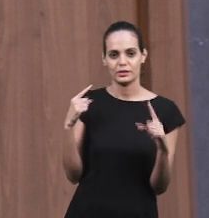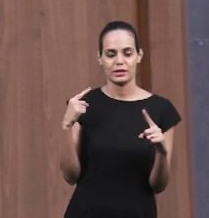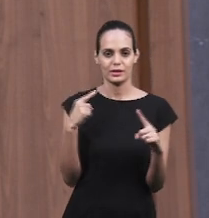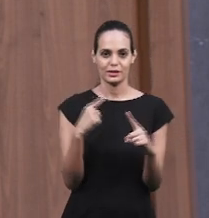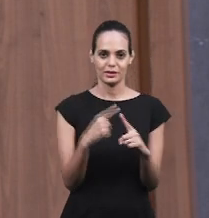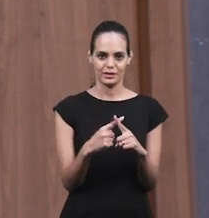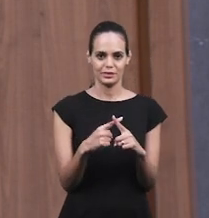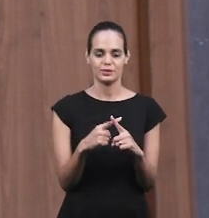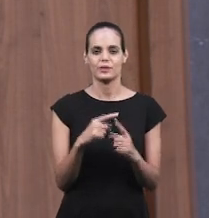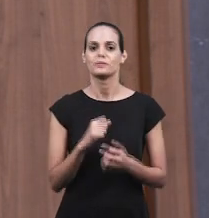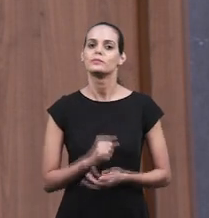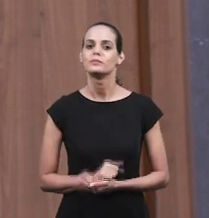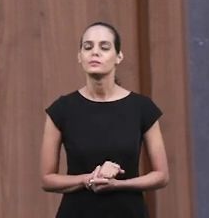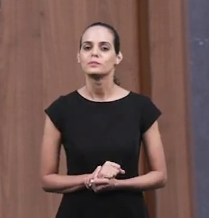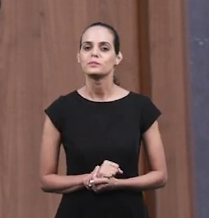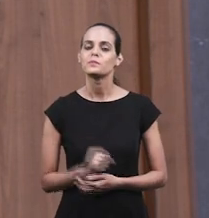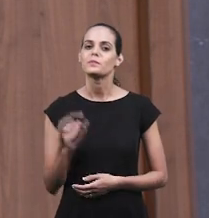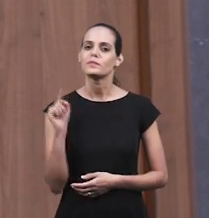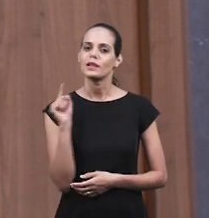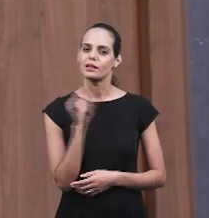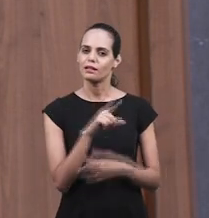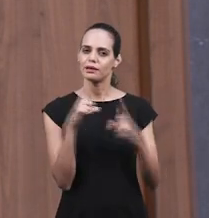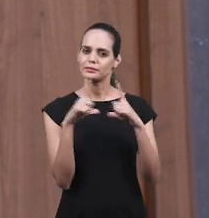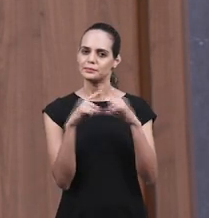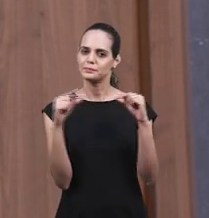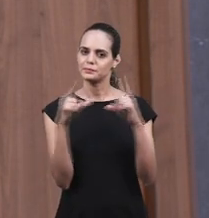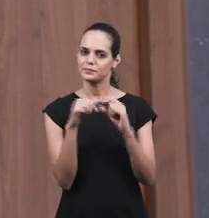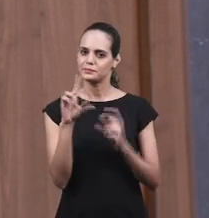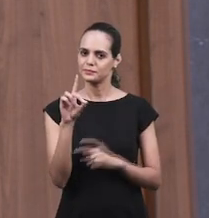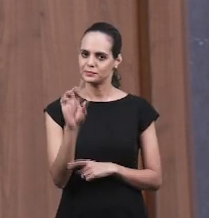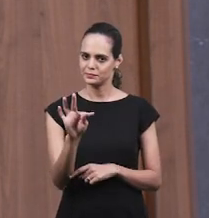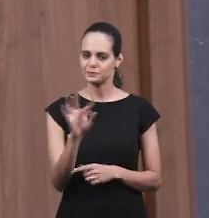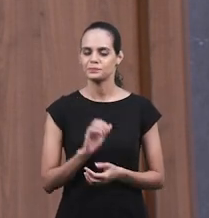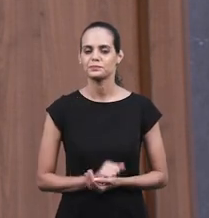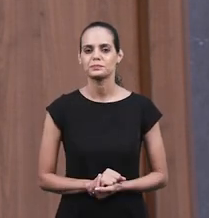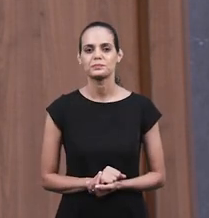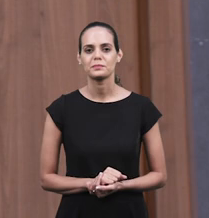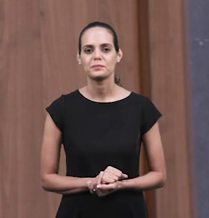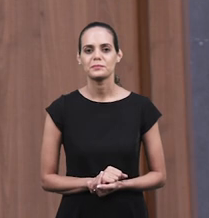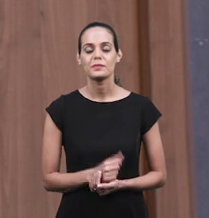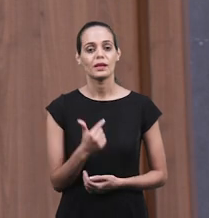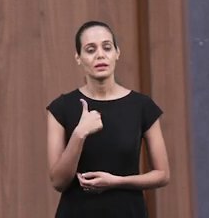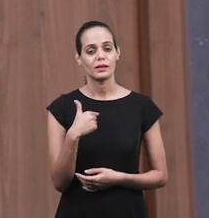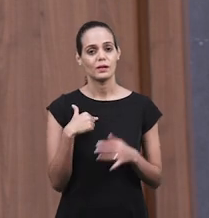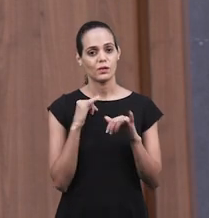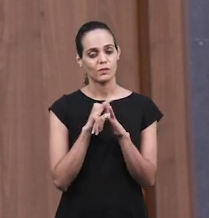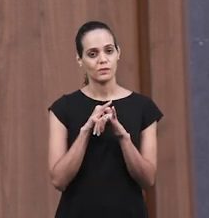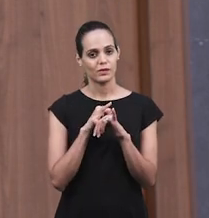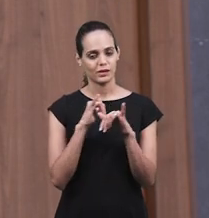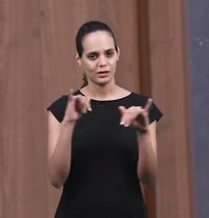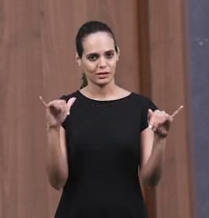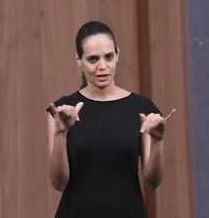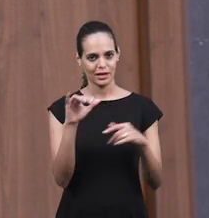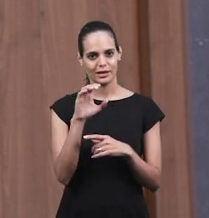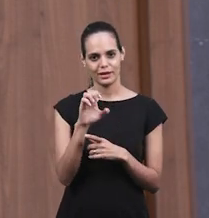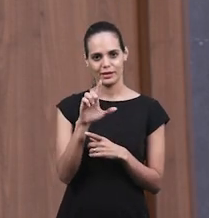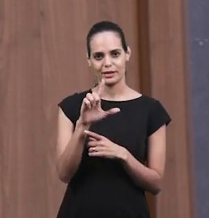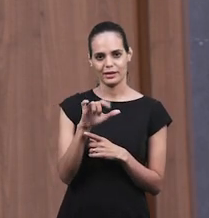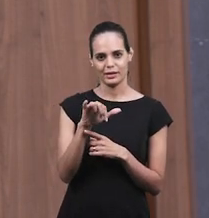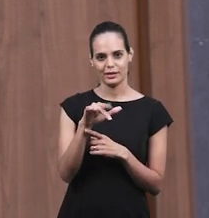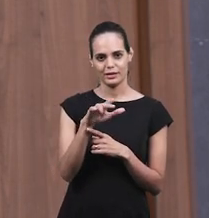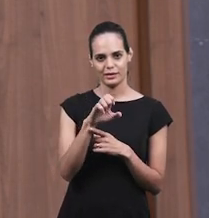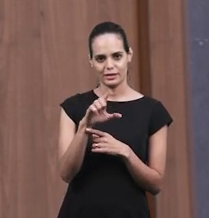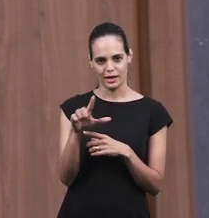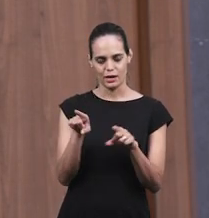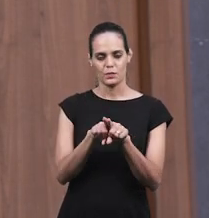intermediários, ali da igreja de Ceilândia Sul, no Distrito Federal, ali em Brasília. E eu quero dizer para